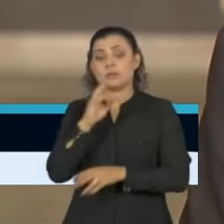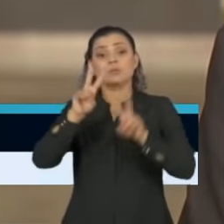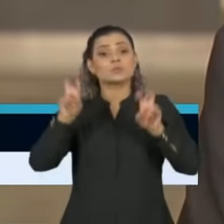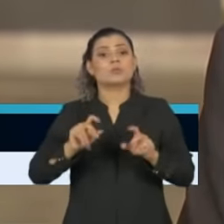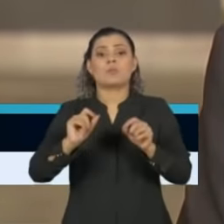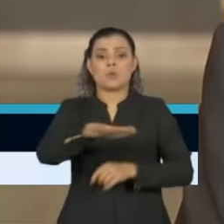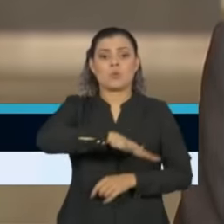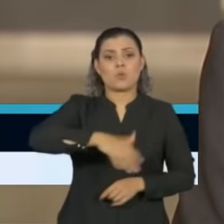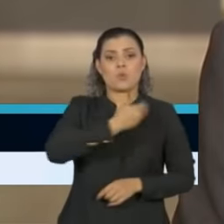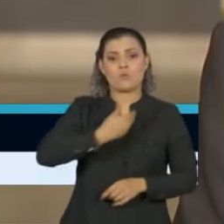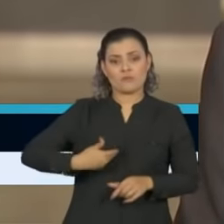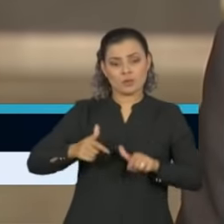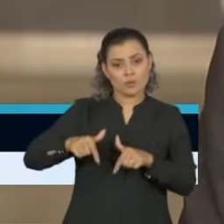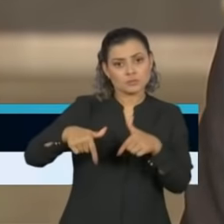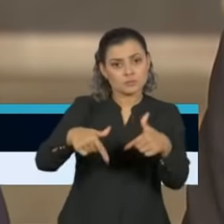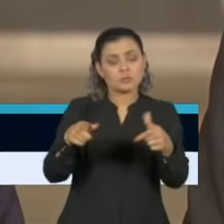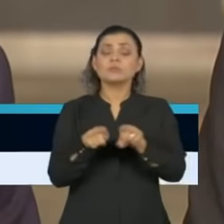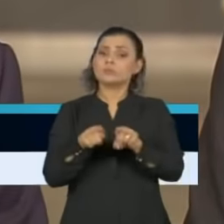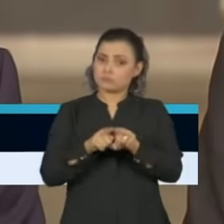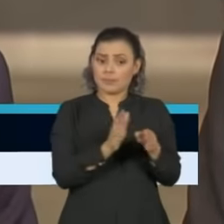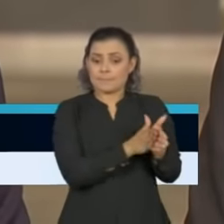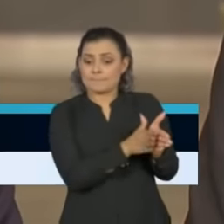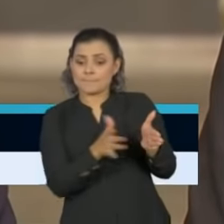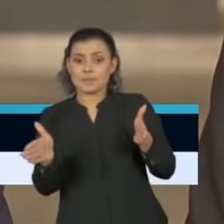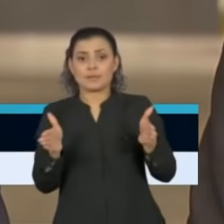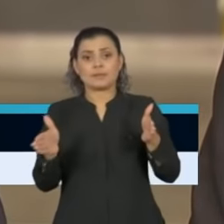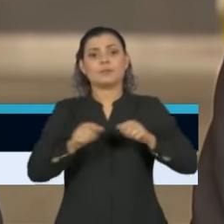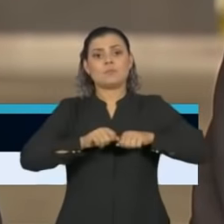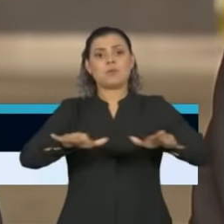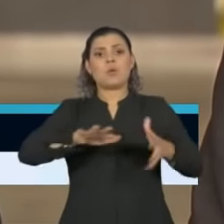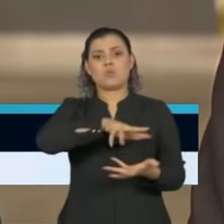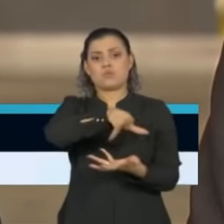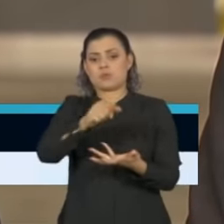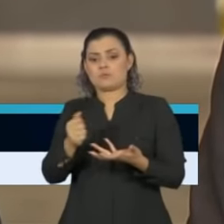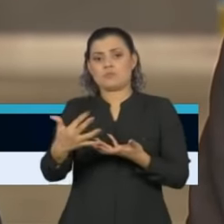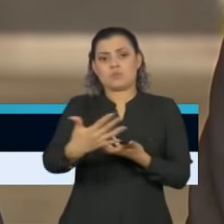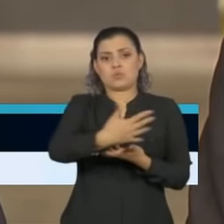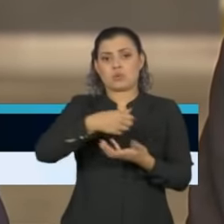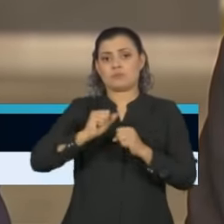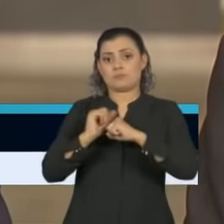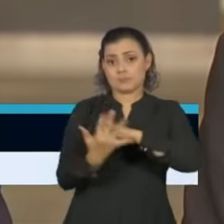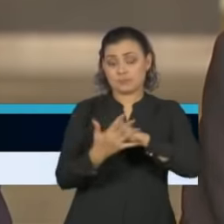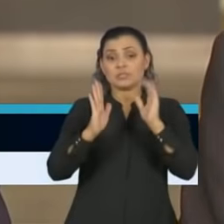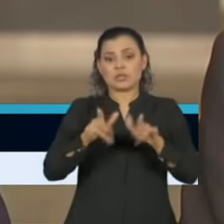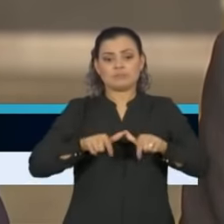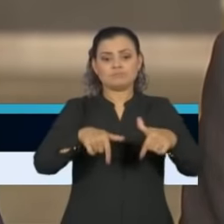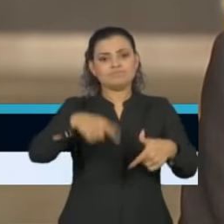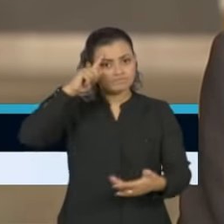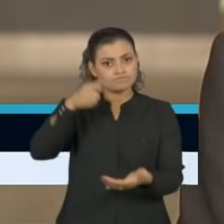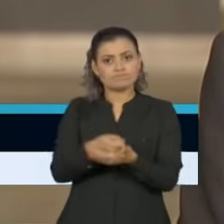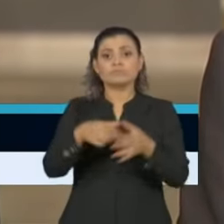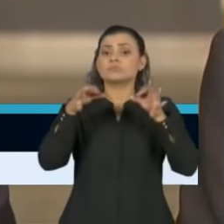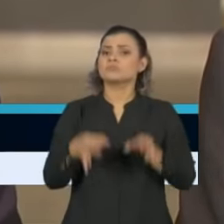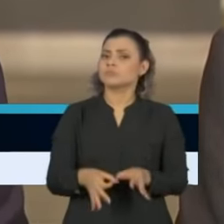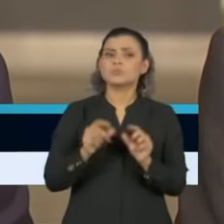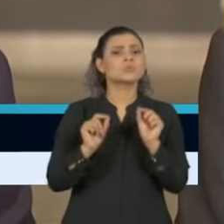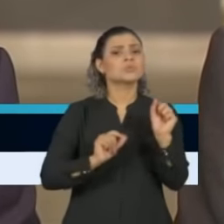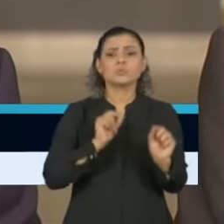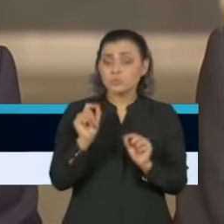máquina pública estadual durante o período da pandemia do coronavírus, e as medidas estarão sempre fundamentadas nas